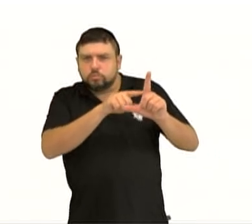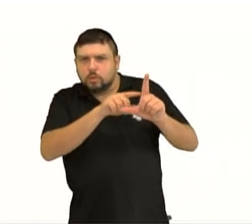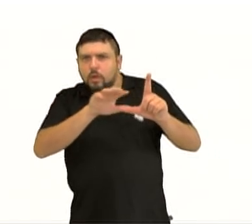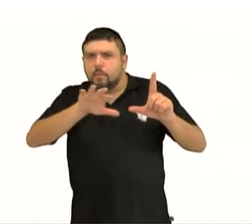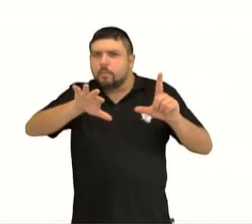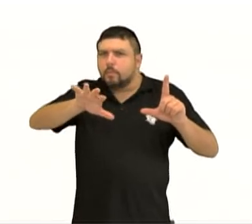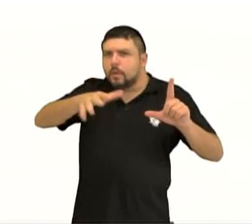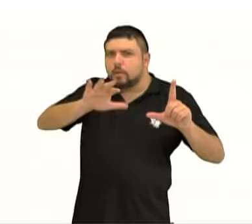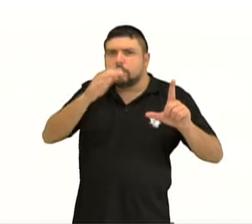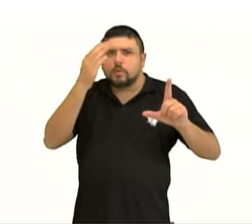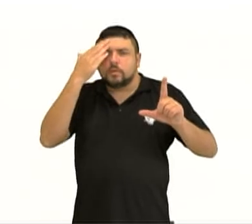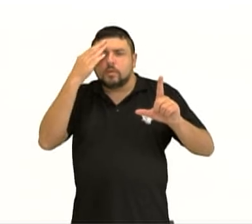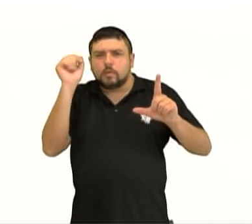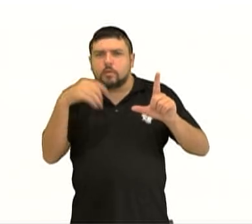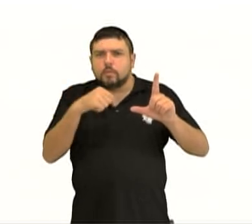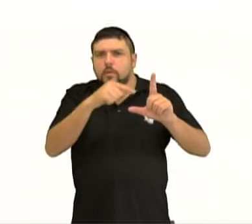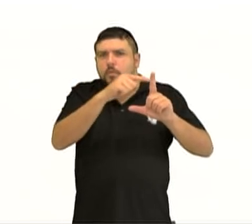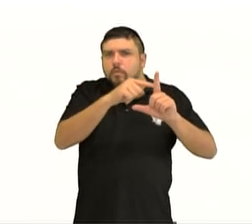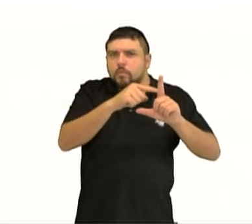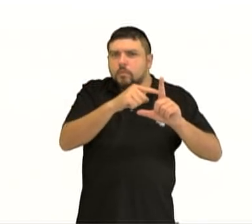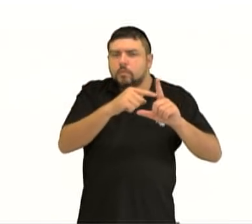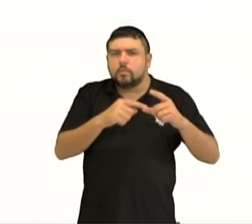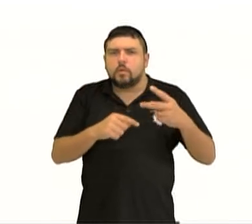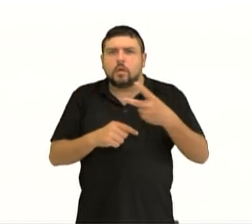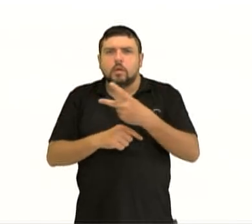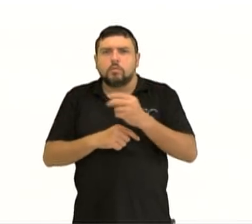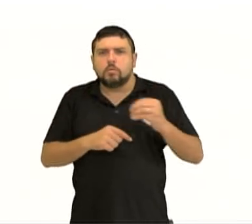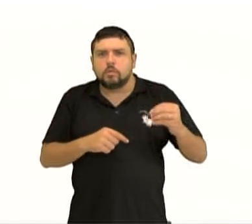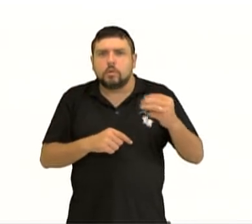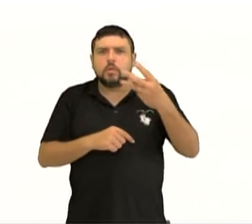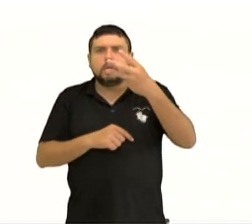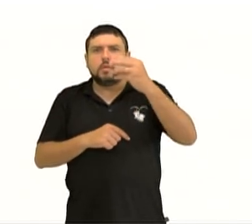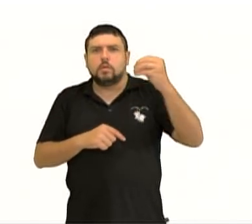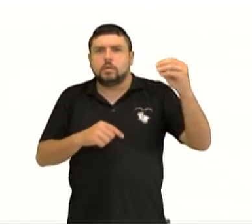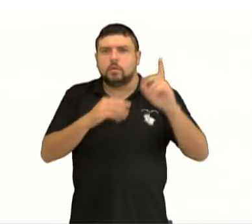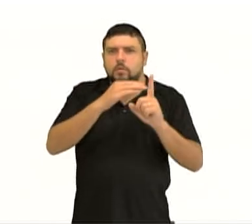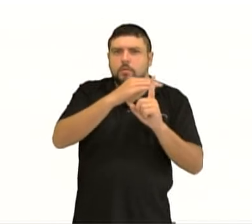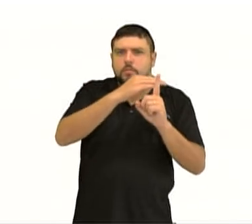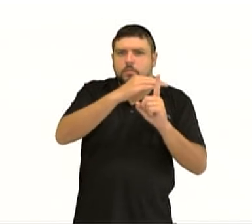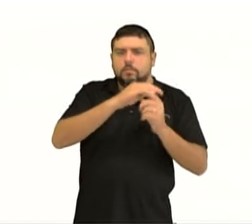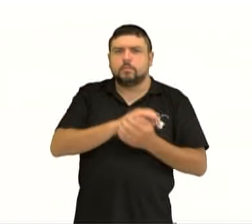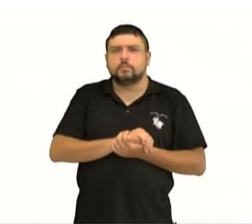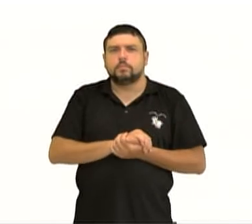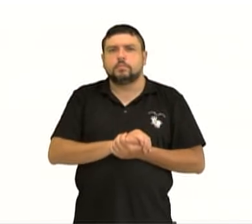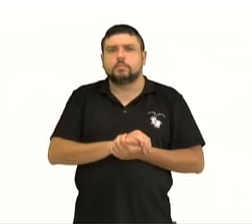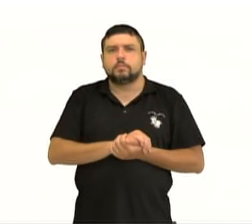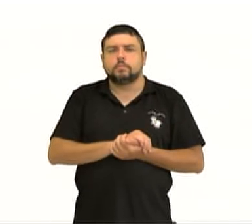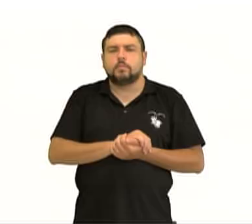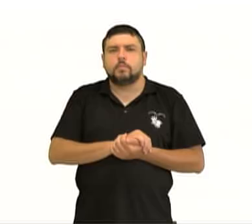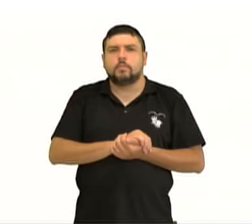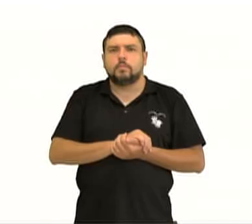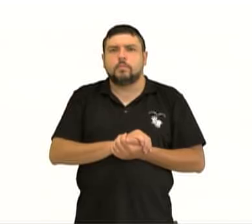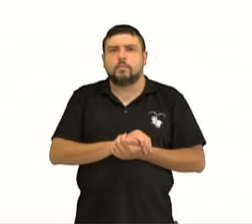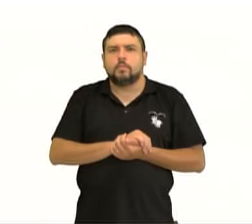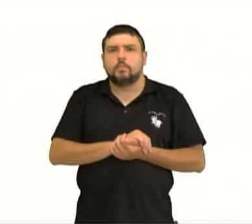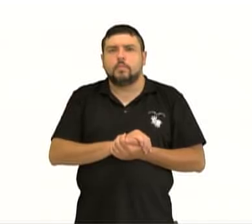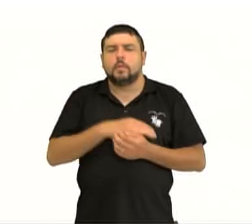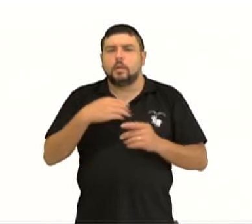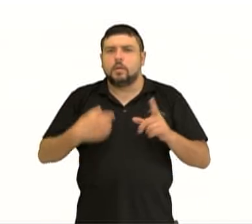gente sabe que está aqui, ó, entre 200 e 300, ok? Fazendo a relação com o